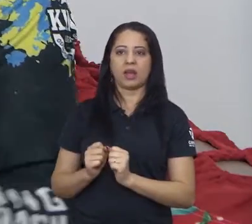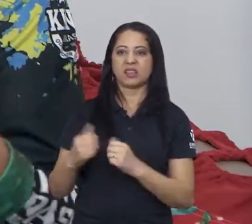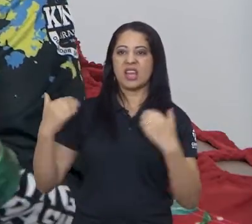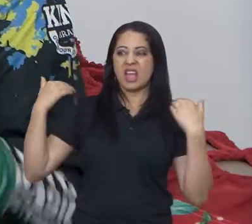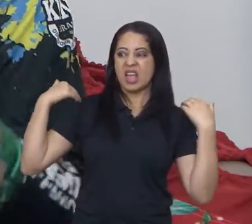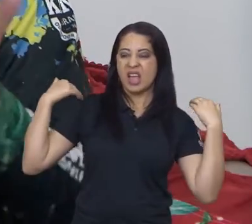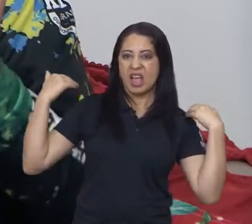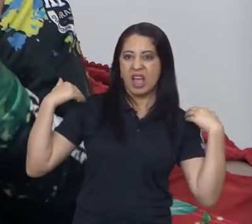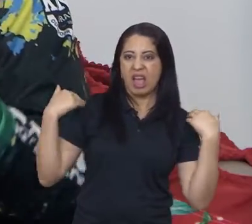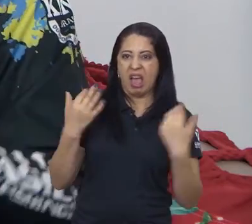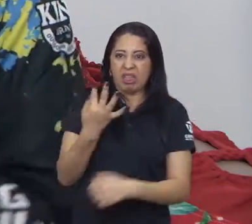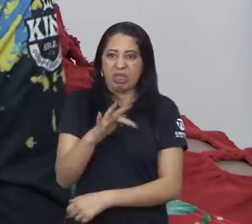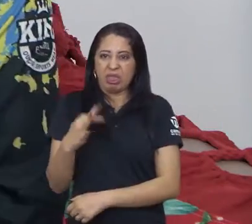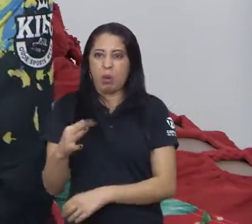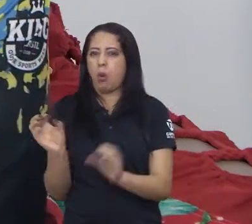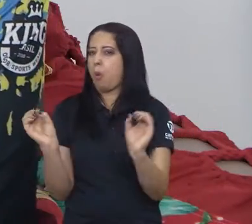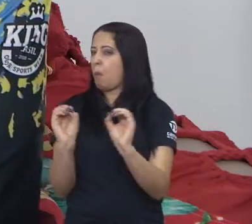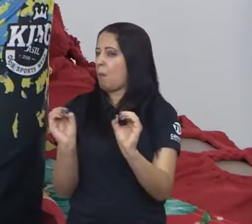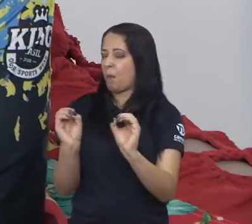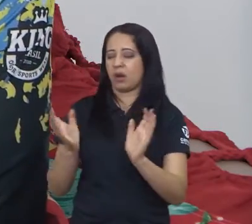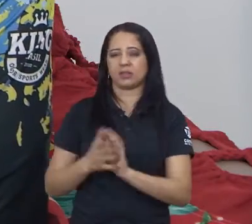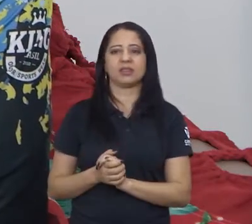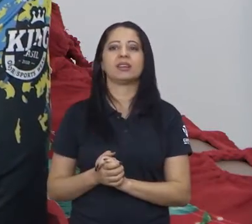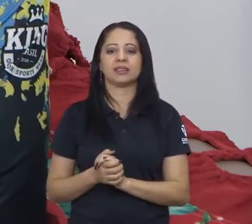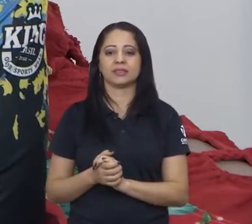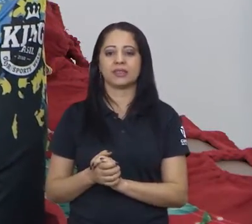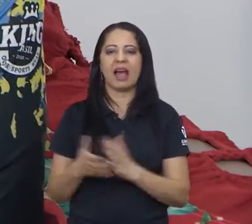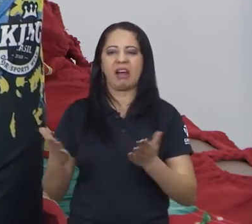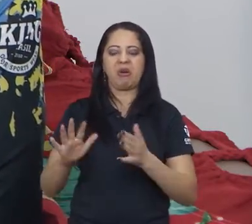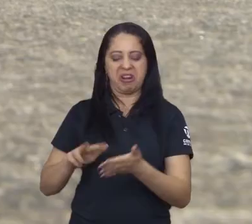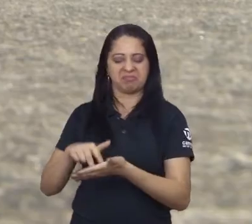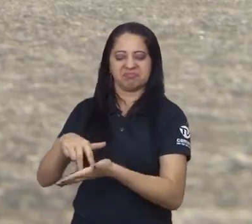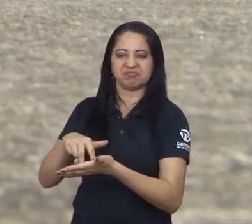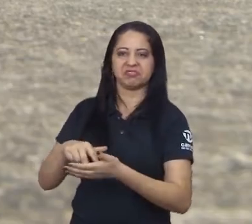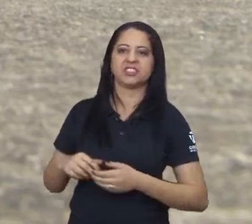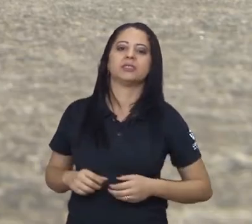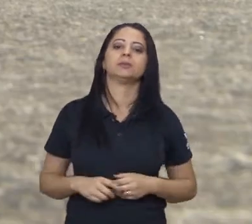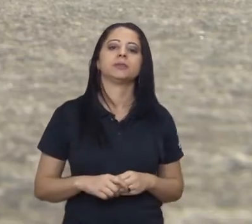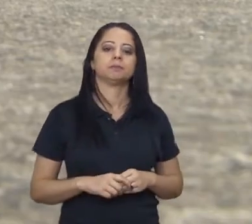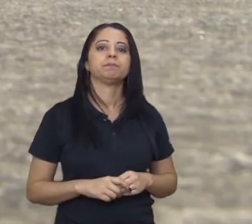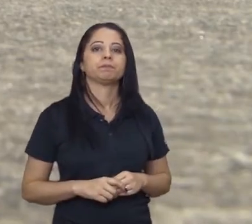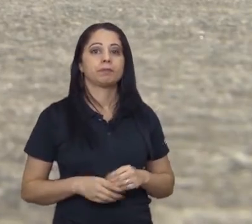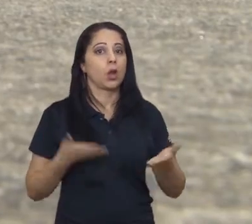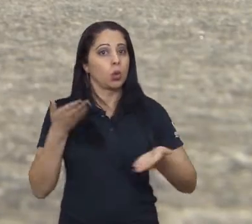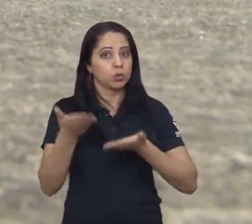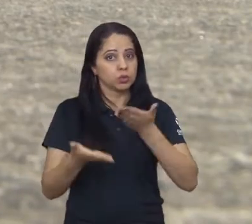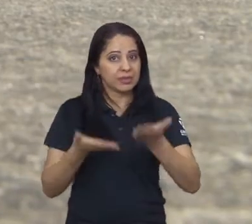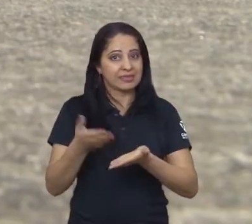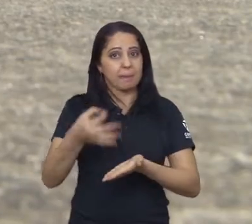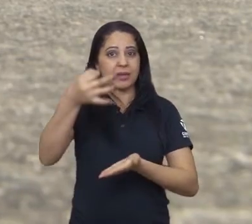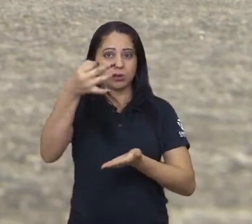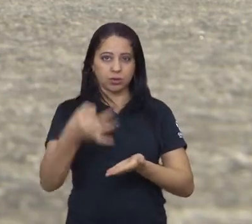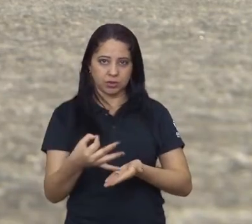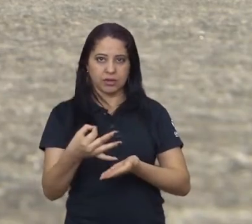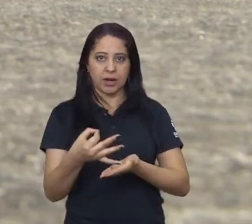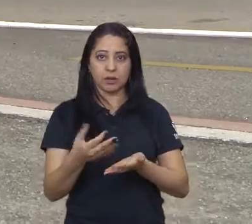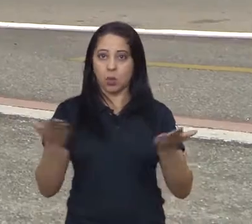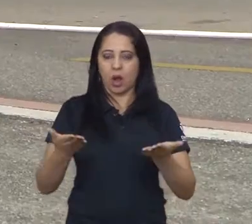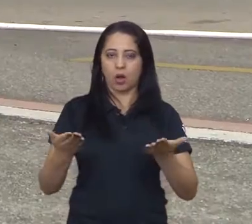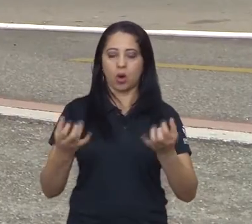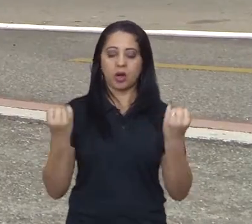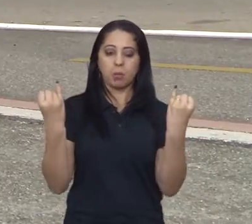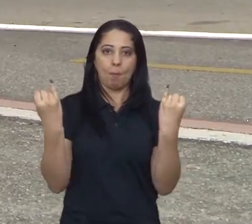joelho Isso tudo foi embora uma disposição maravilhosa com o tratamento Mary eliminou 6